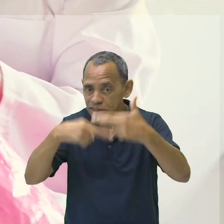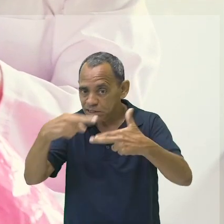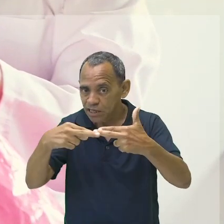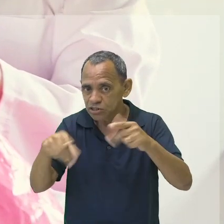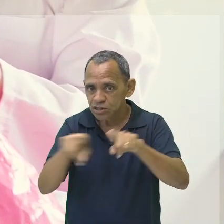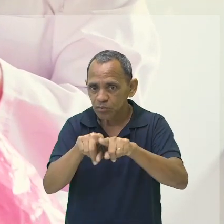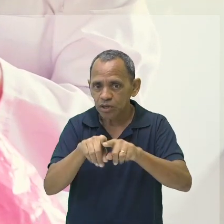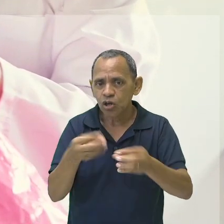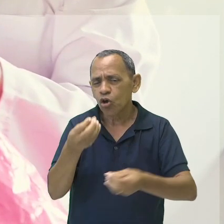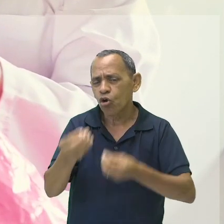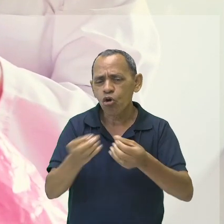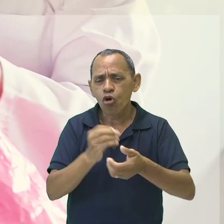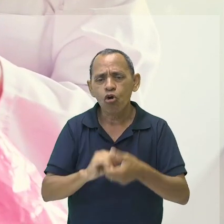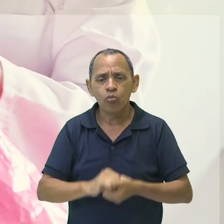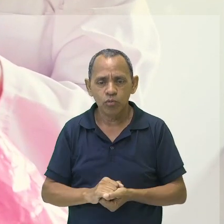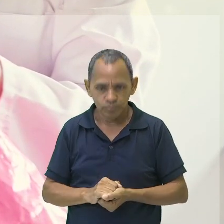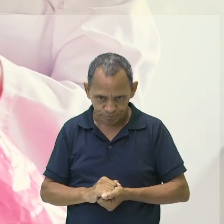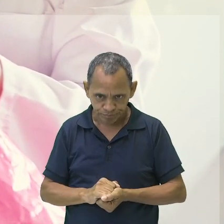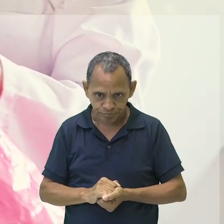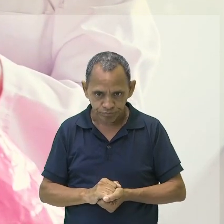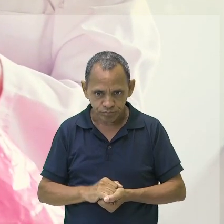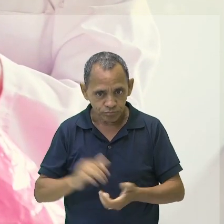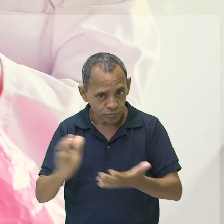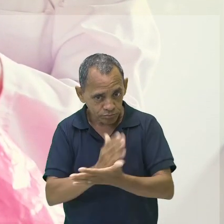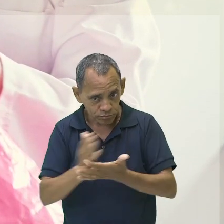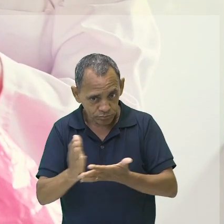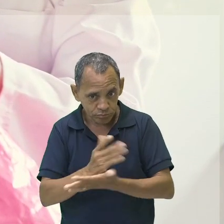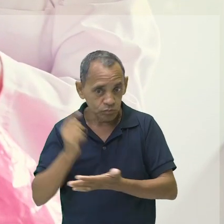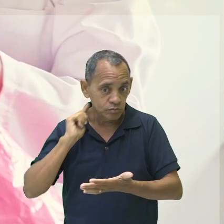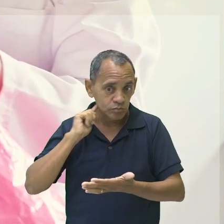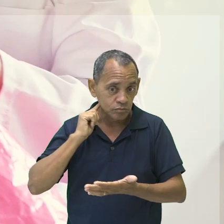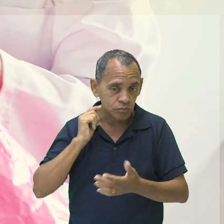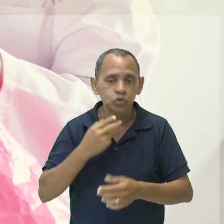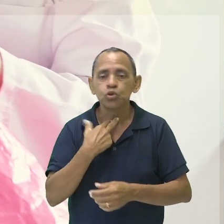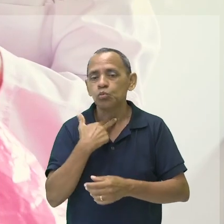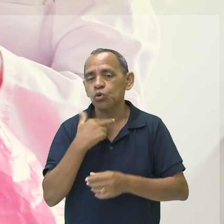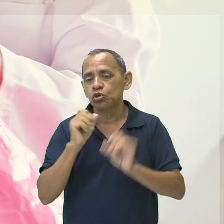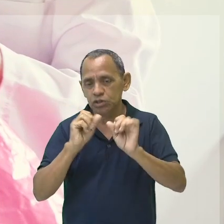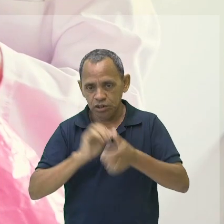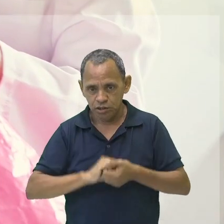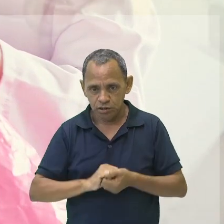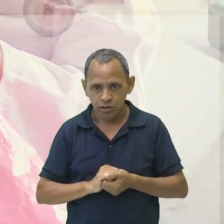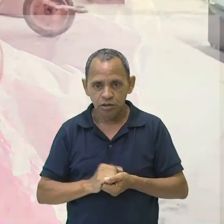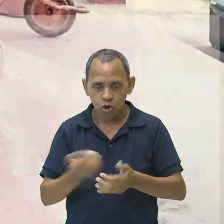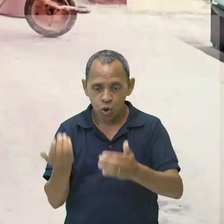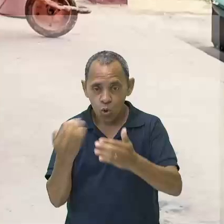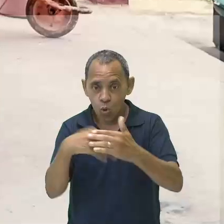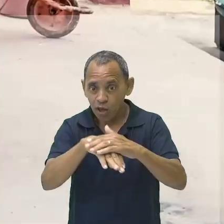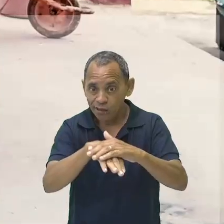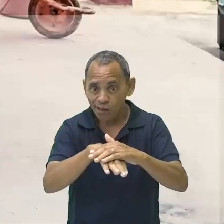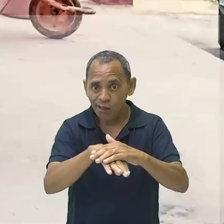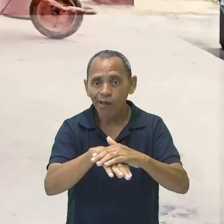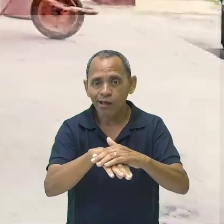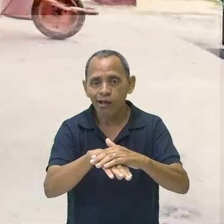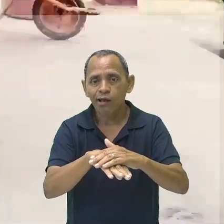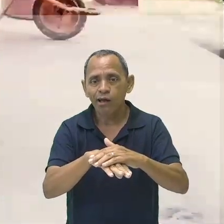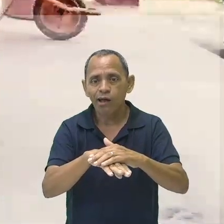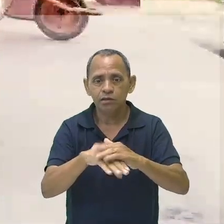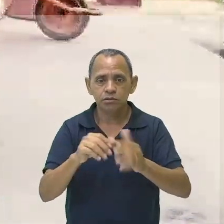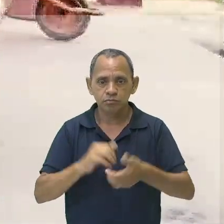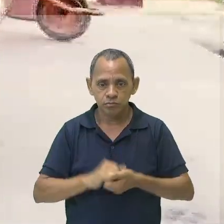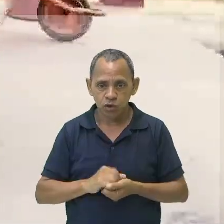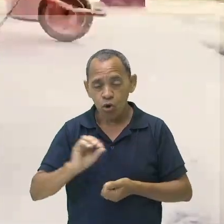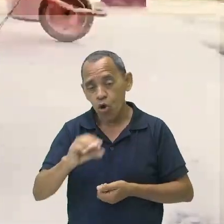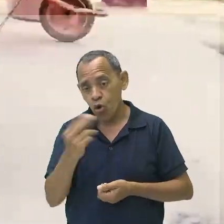podem ser aterrados ou reciclados, como é o caso do lixo hospitalar ou materiais contaminados, por exemplo. Nesses